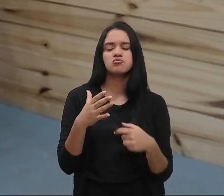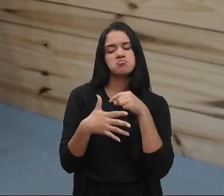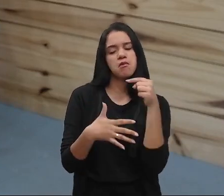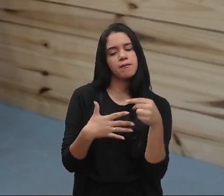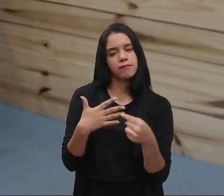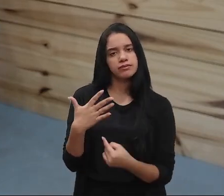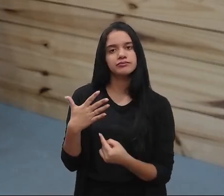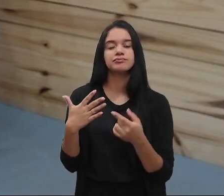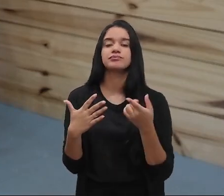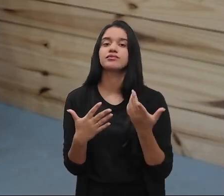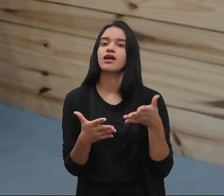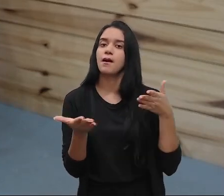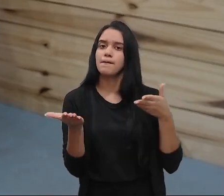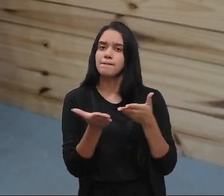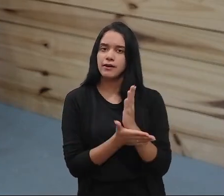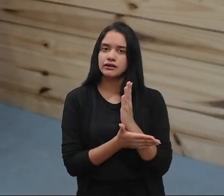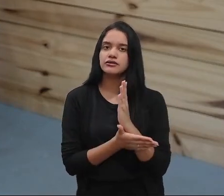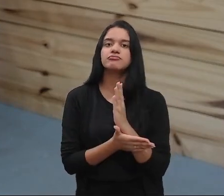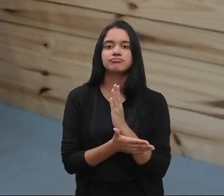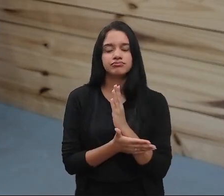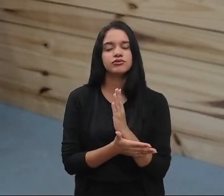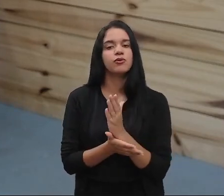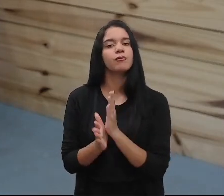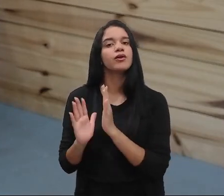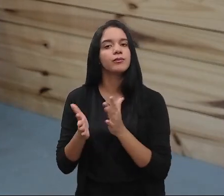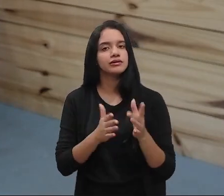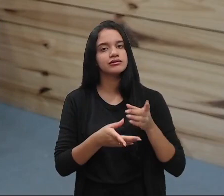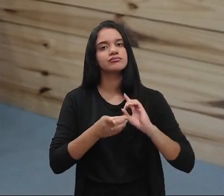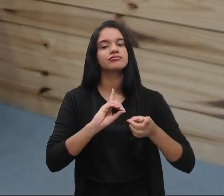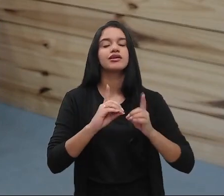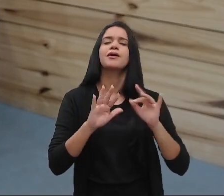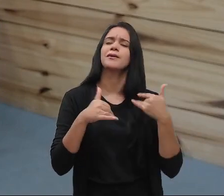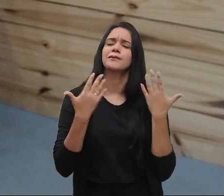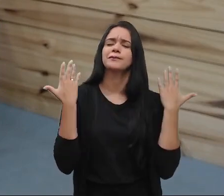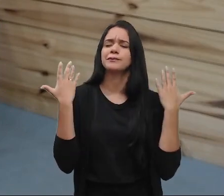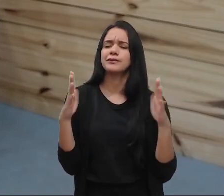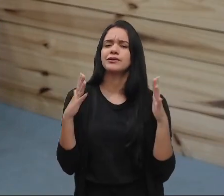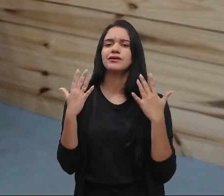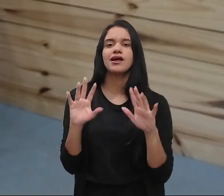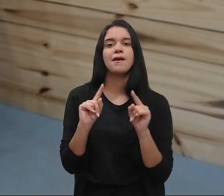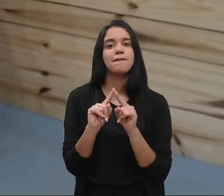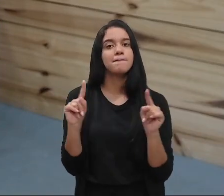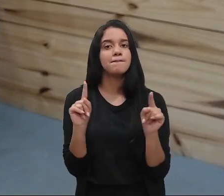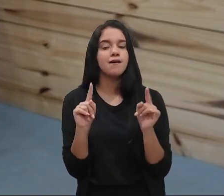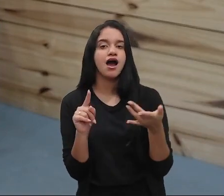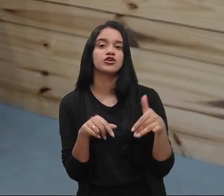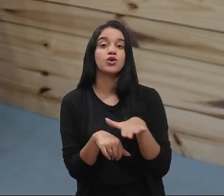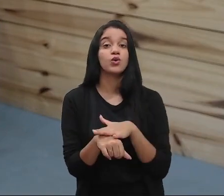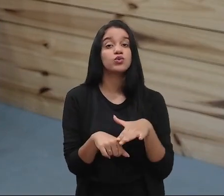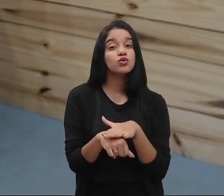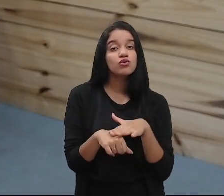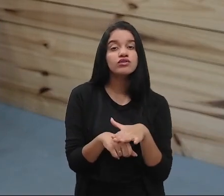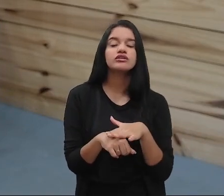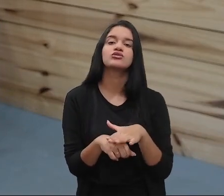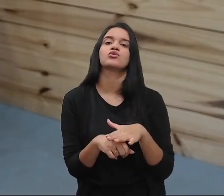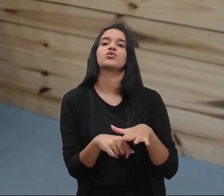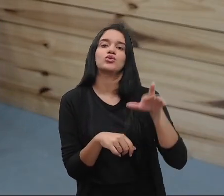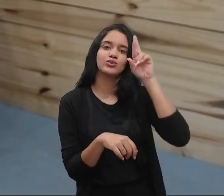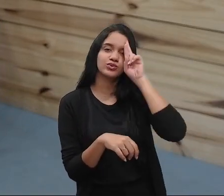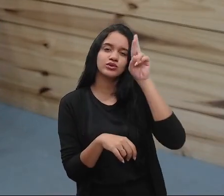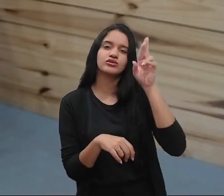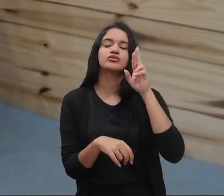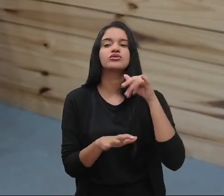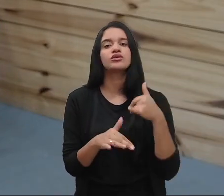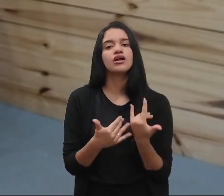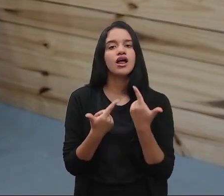tranquilo. Passou pelo processo, a dinâmica, aquela coisa toda, parabéns. Mas quando foi conversar com o gestor e a gente começou